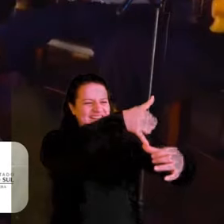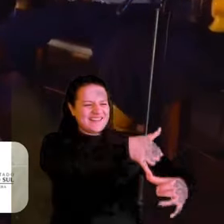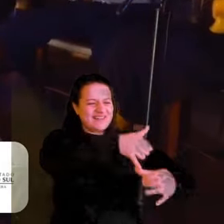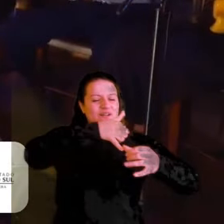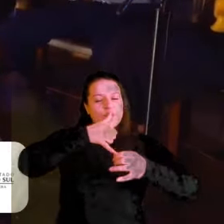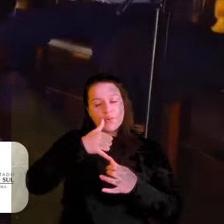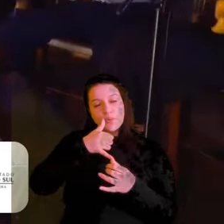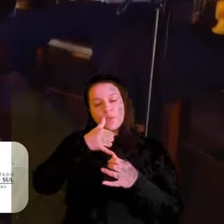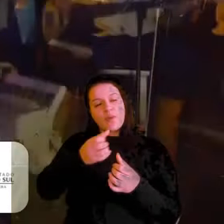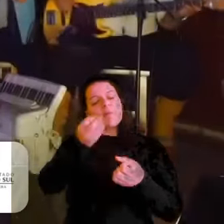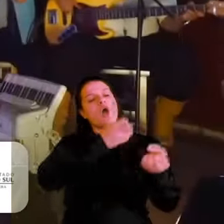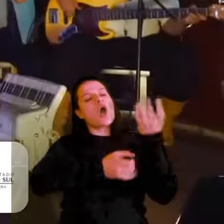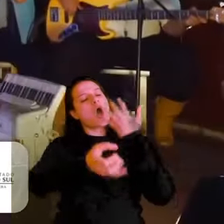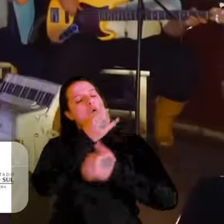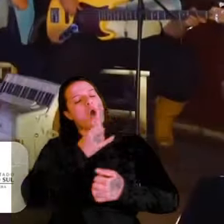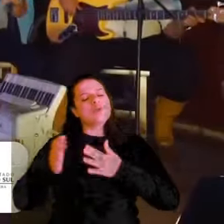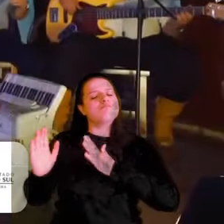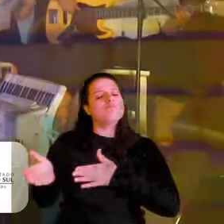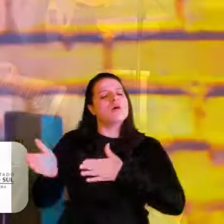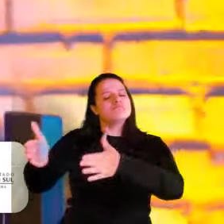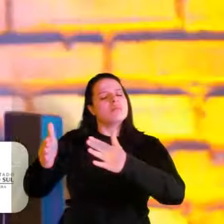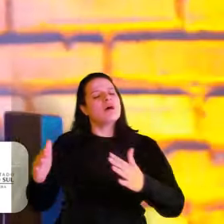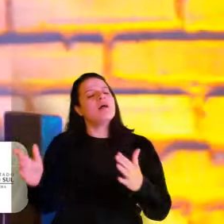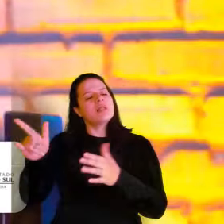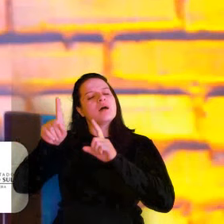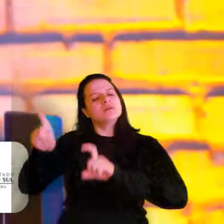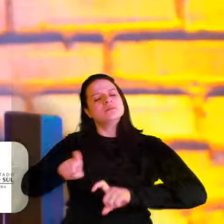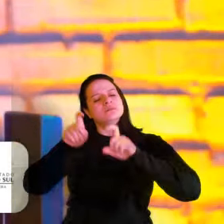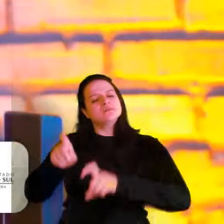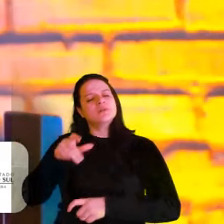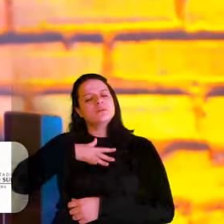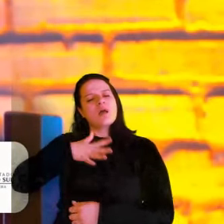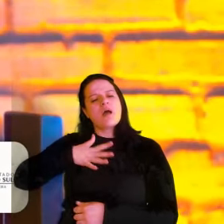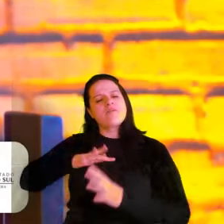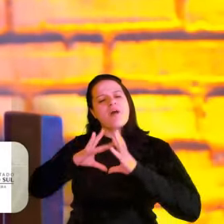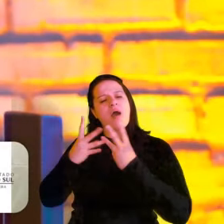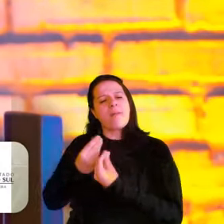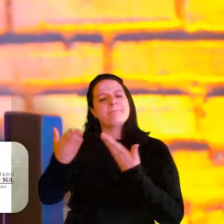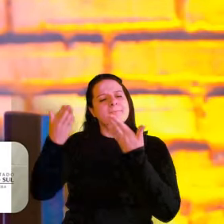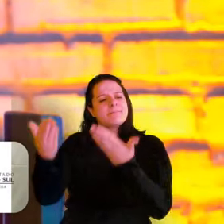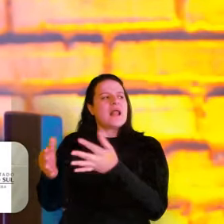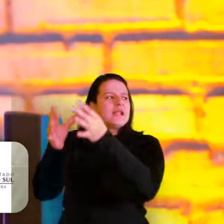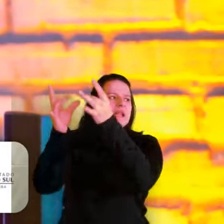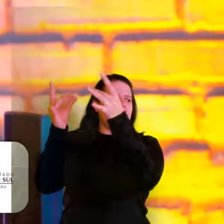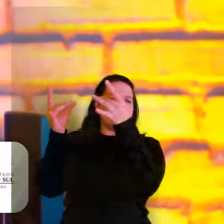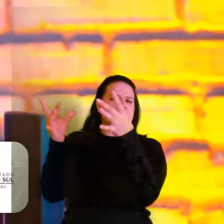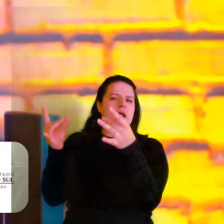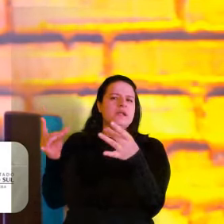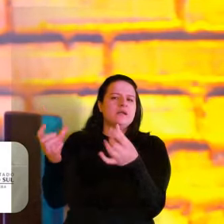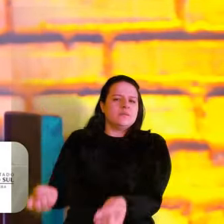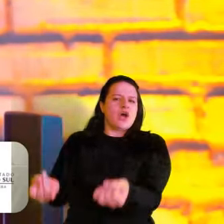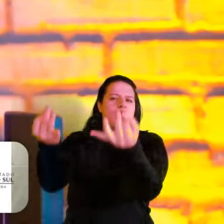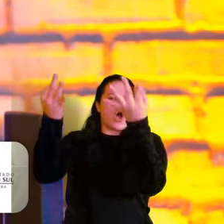cá pra me contar da campanha, como anda o meu pago. Quero tudo